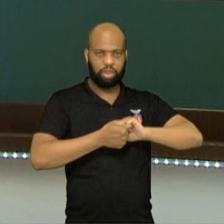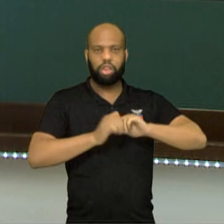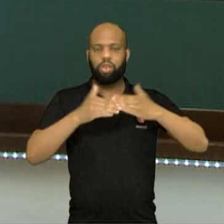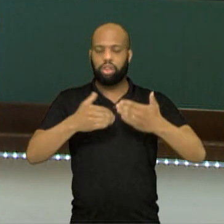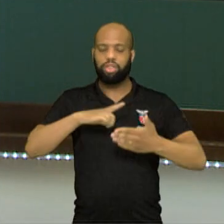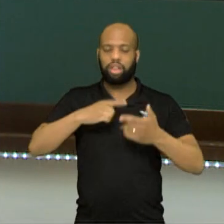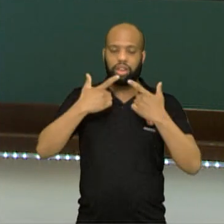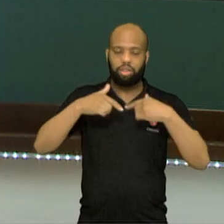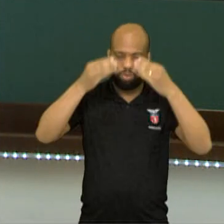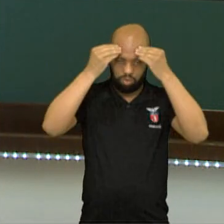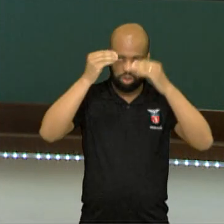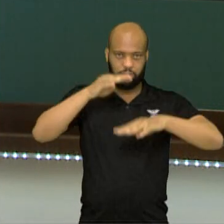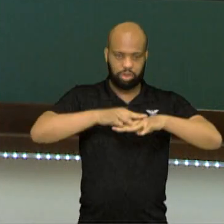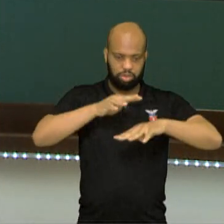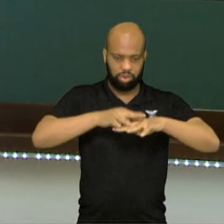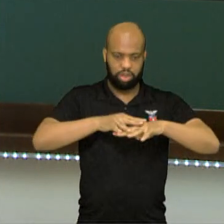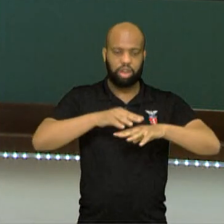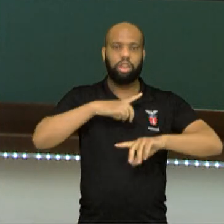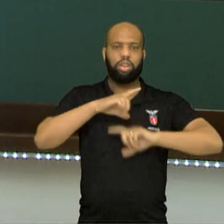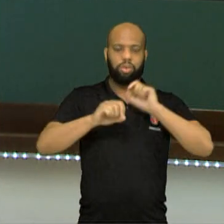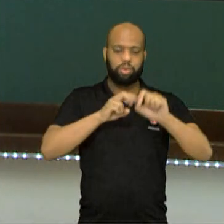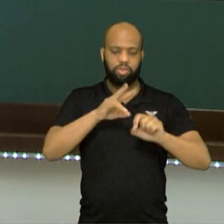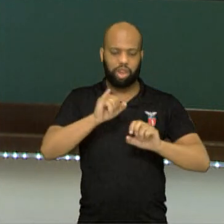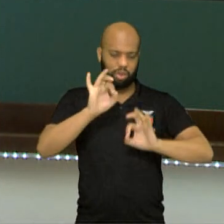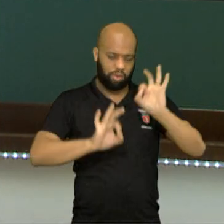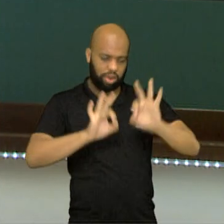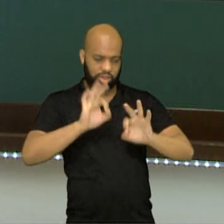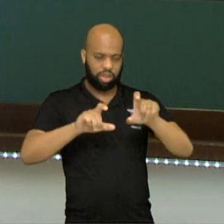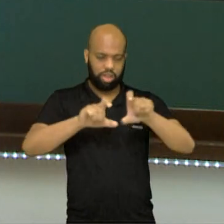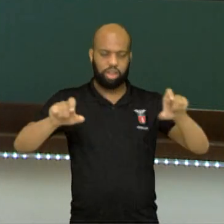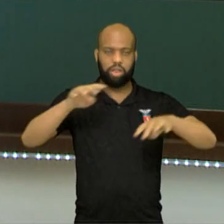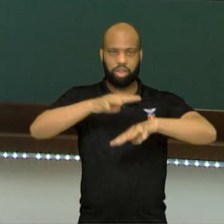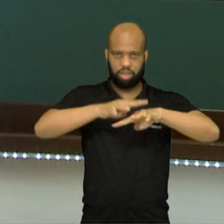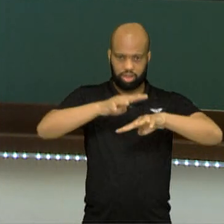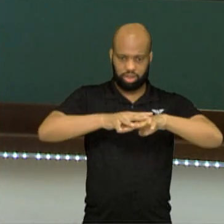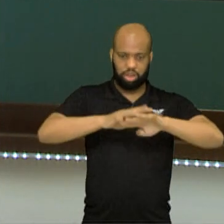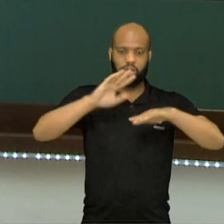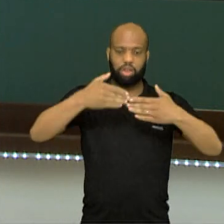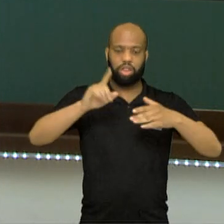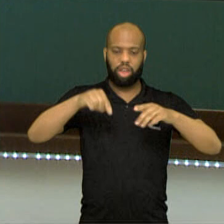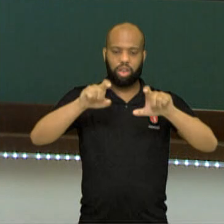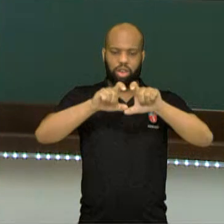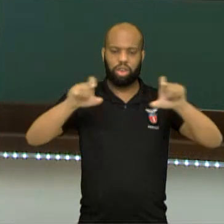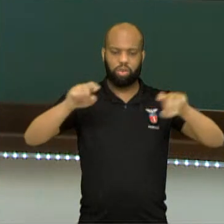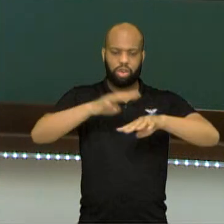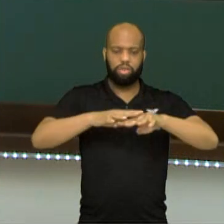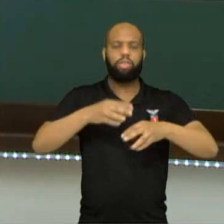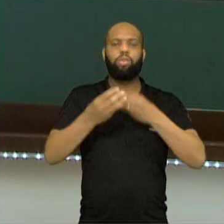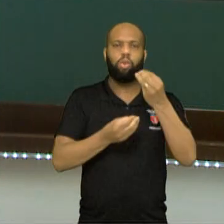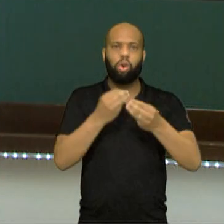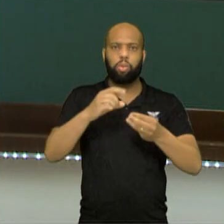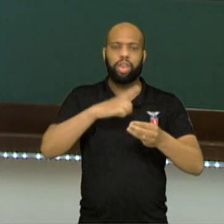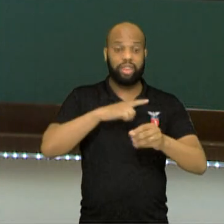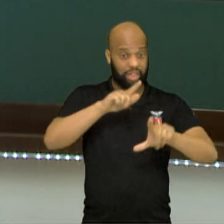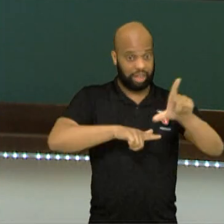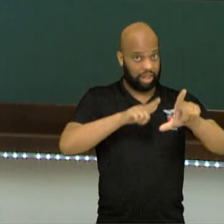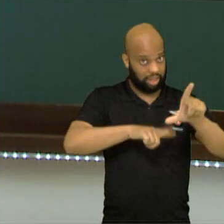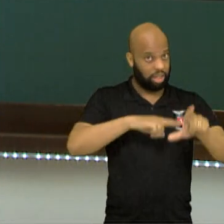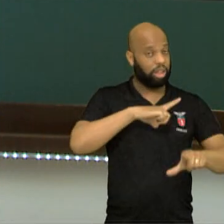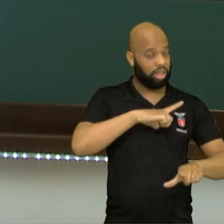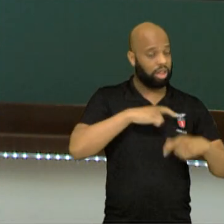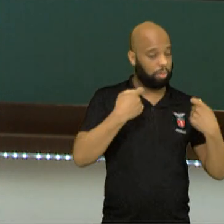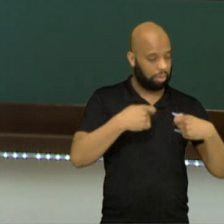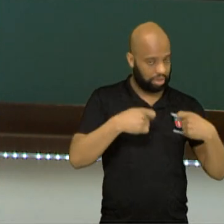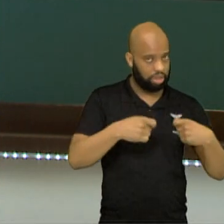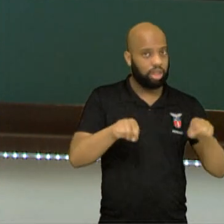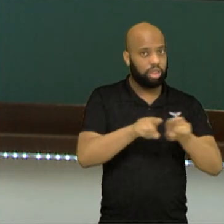Desta linguagem matemática, nós temos que montar uma equação. Para ser uma equação, precisa aparecer uma variável, que é uma